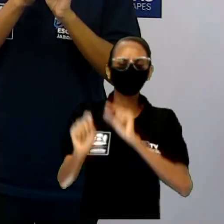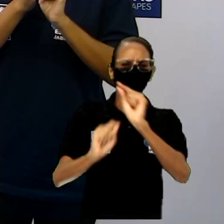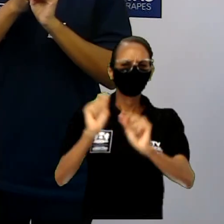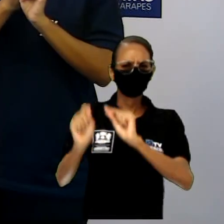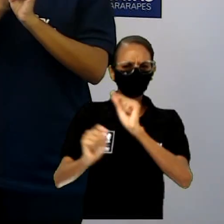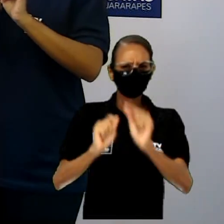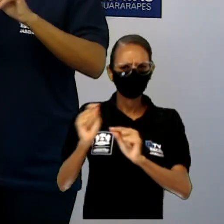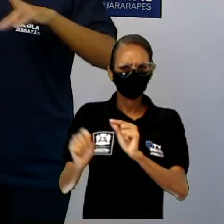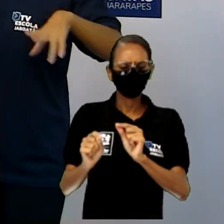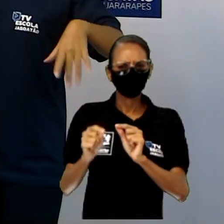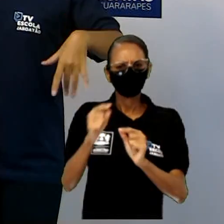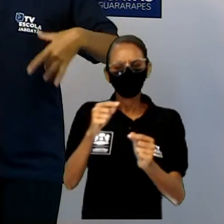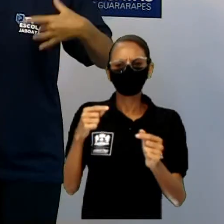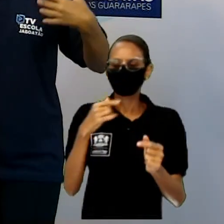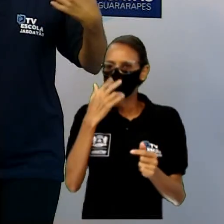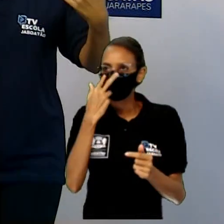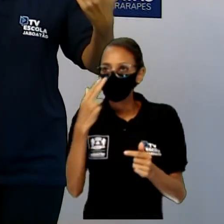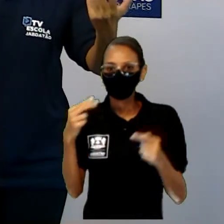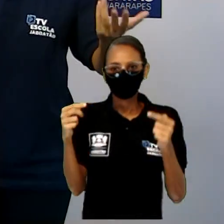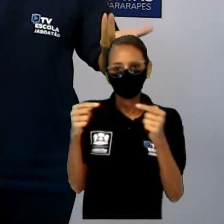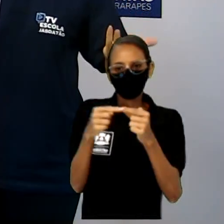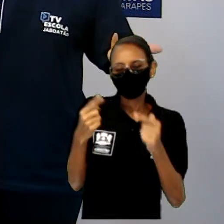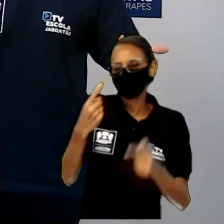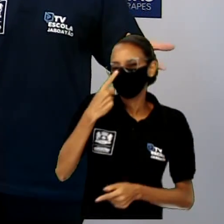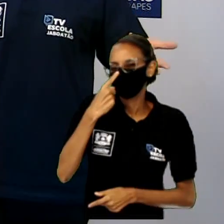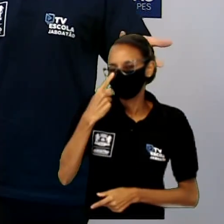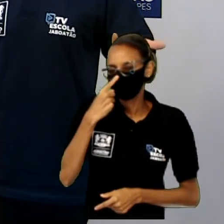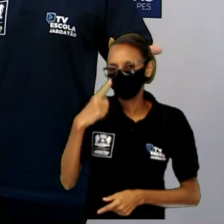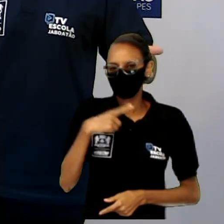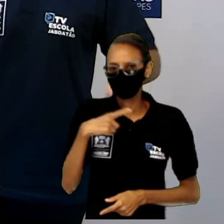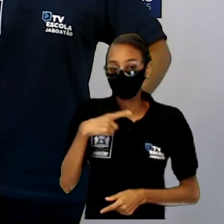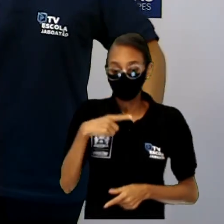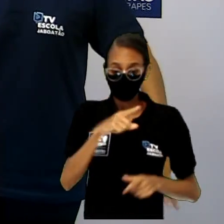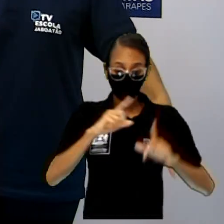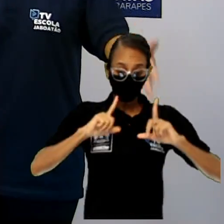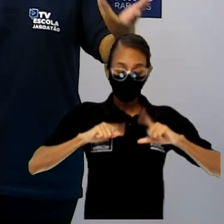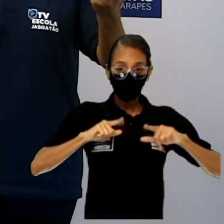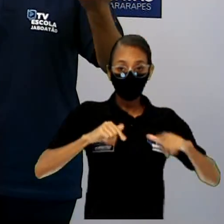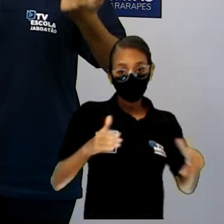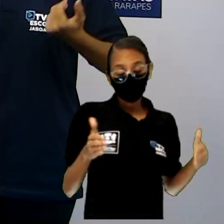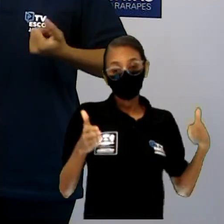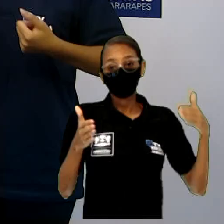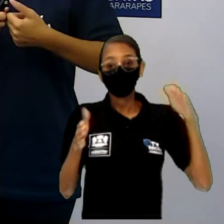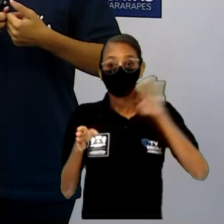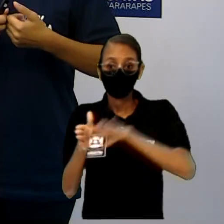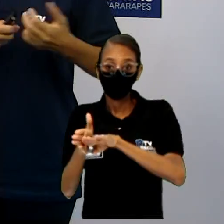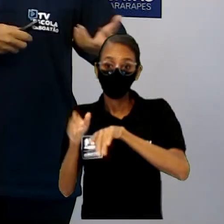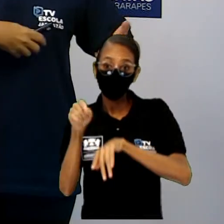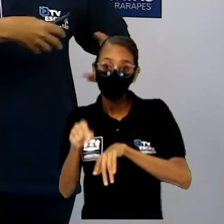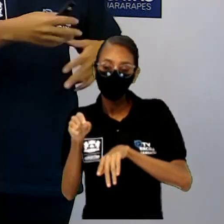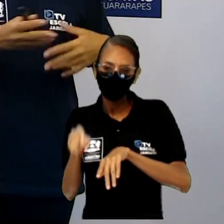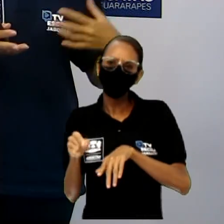afinidade com os povos hebreus. Então, quando os hebreus chegam naquela terra ali dos egípcios, eles são bem recebidos pelos